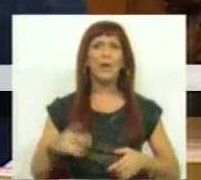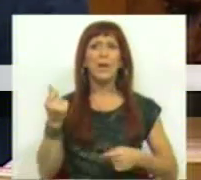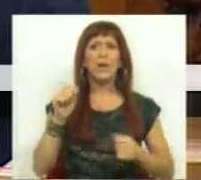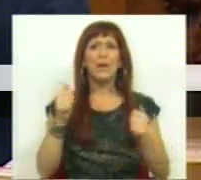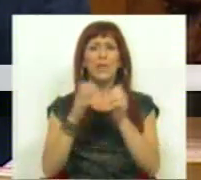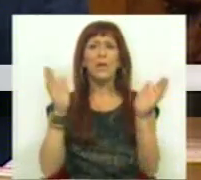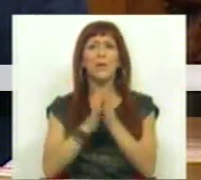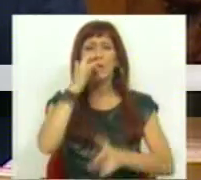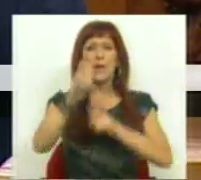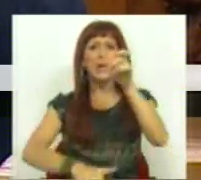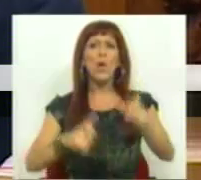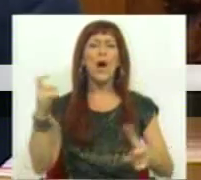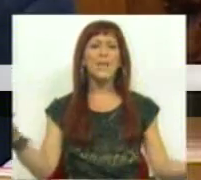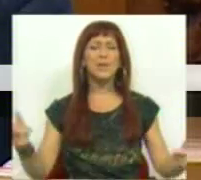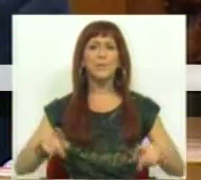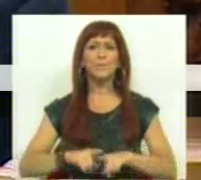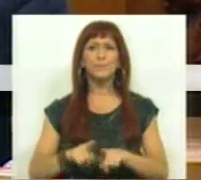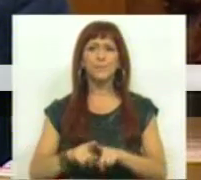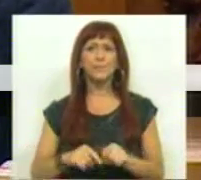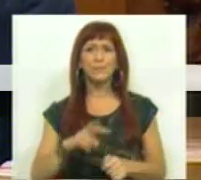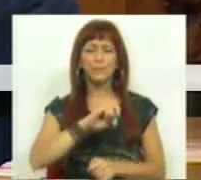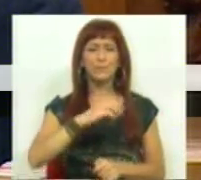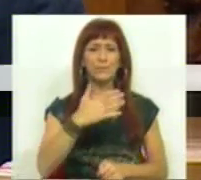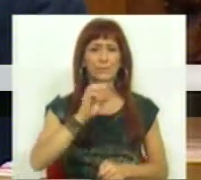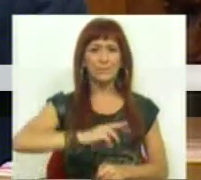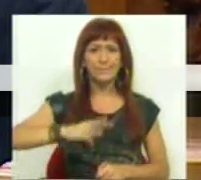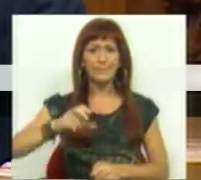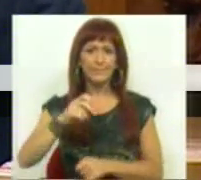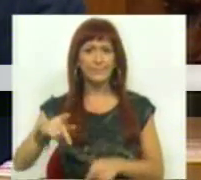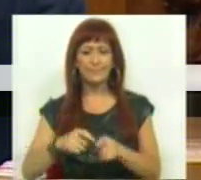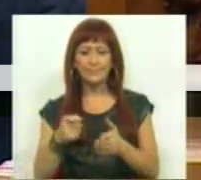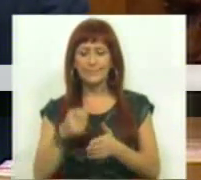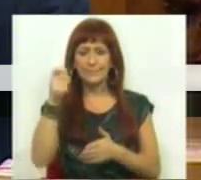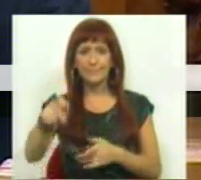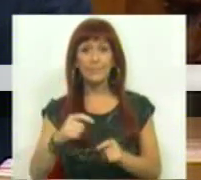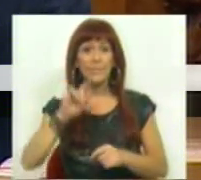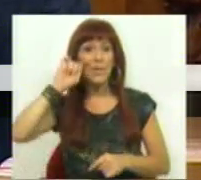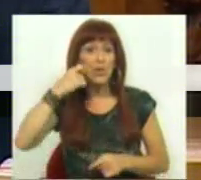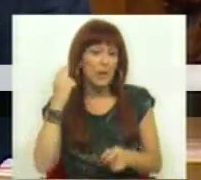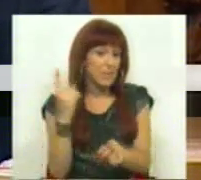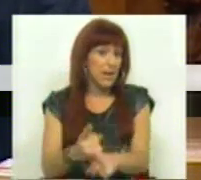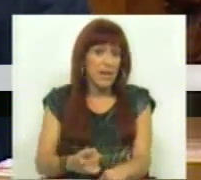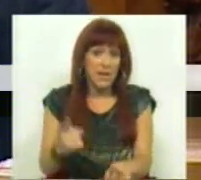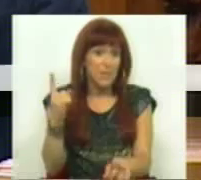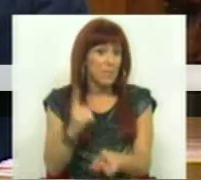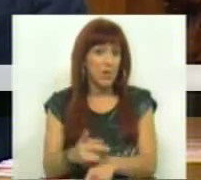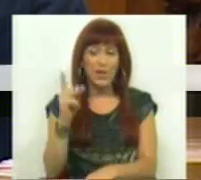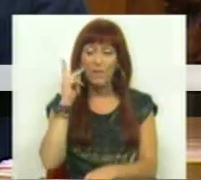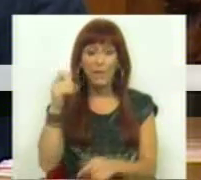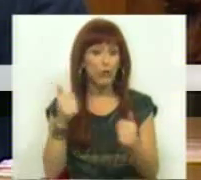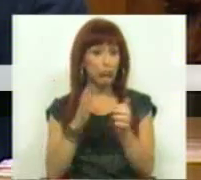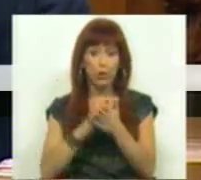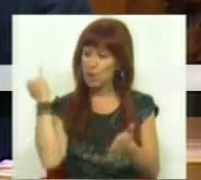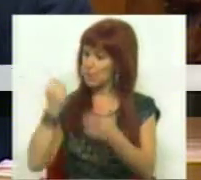de todos os cidadãos. 31 milhões de euros a pagar pelos suspeitos do costume, que viram todos